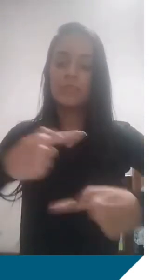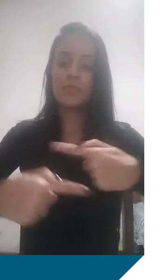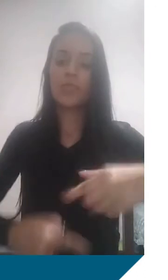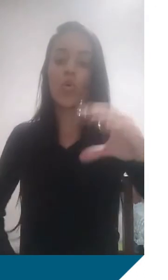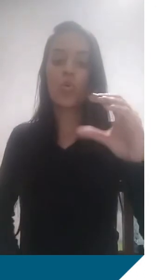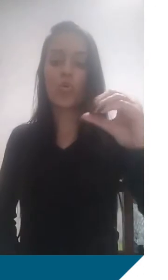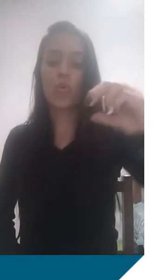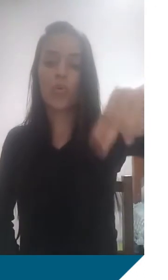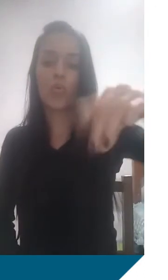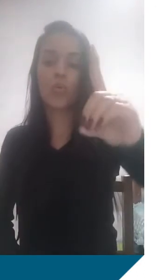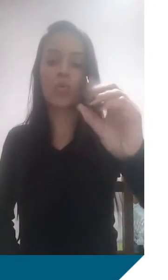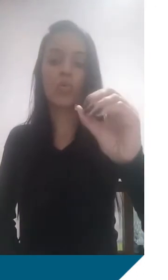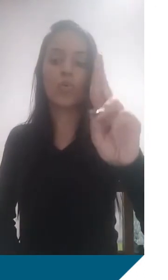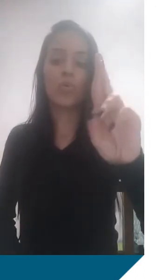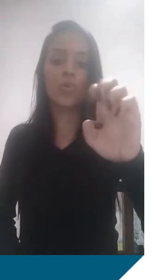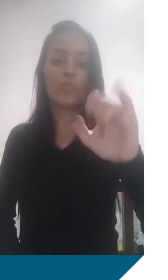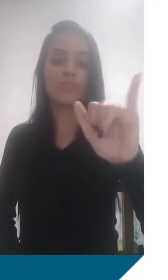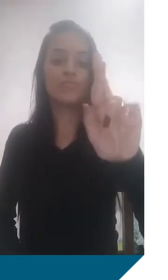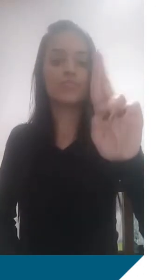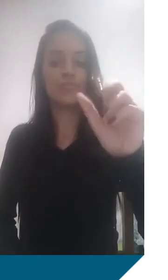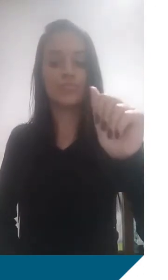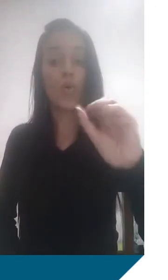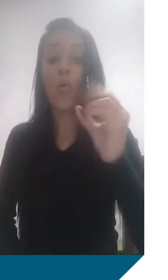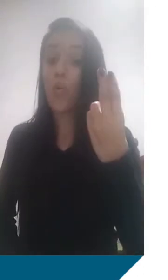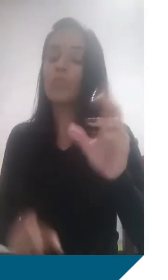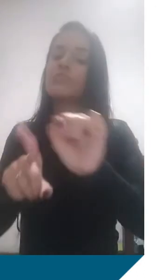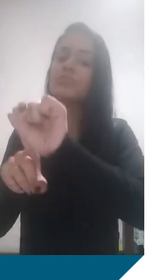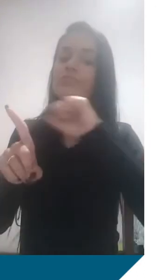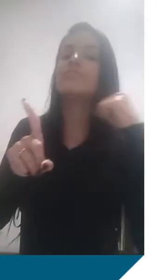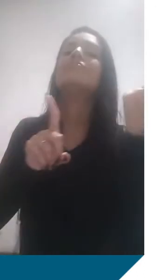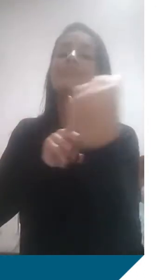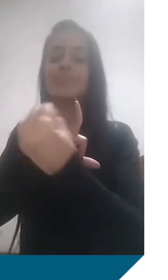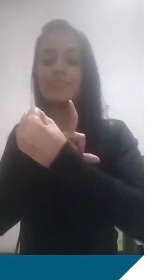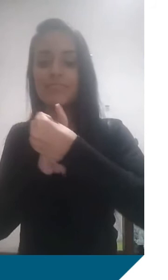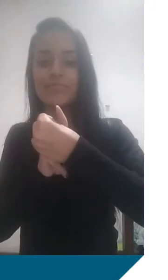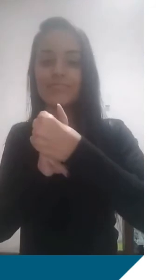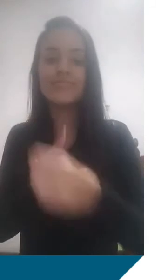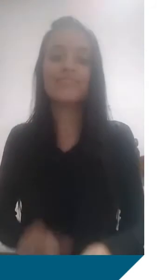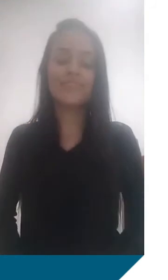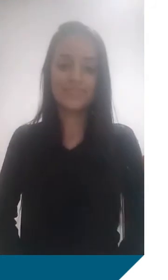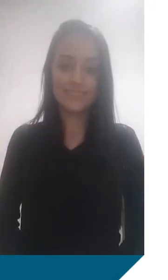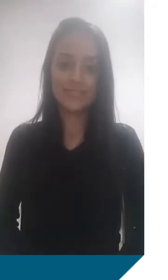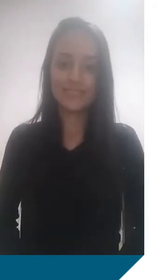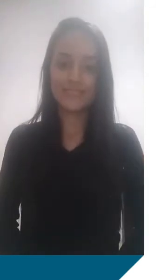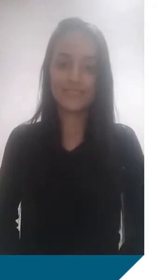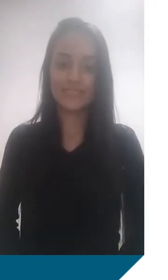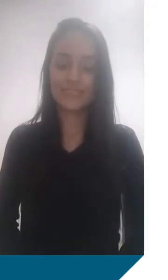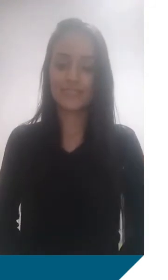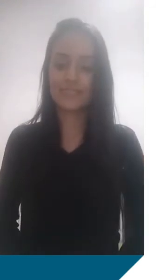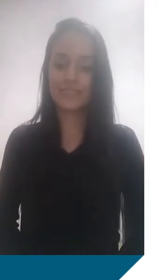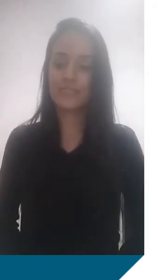Por fim, chegamos à terceira geração da poesia romântica, que é o condoreirismo ou poesia social.